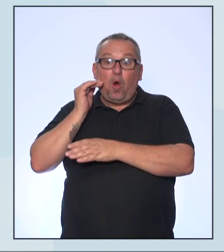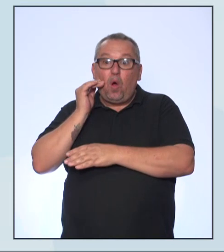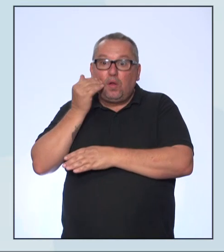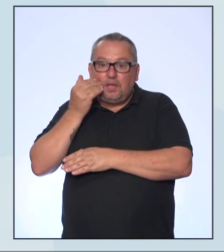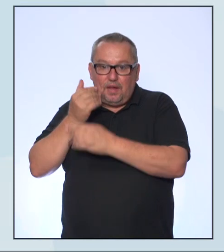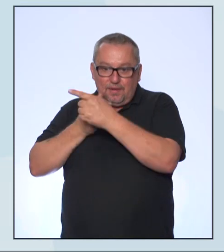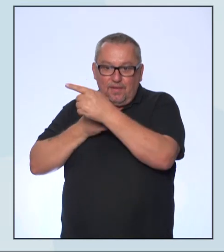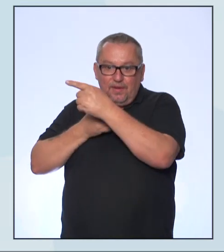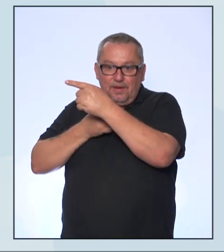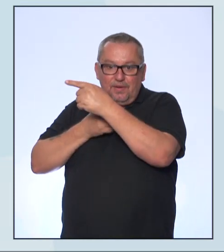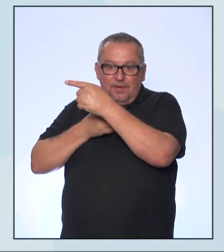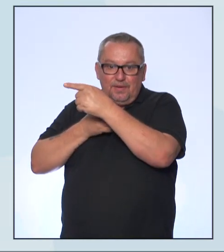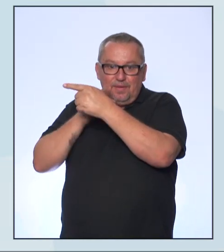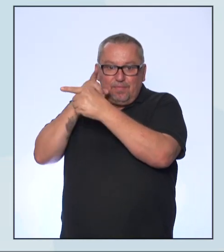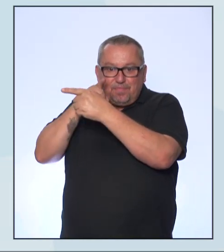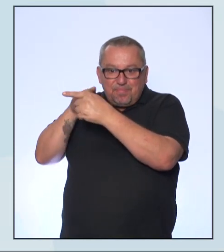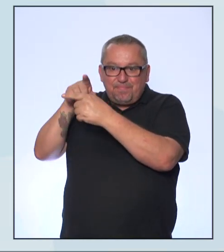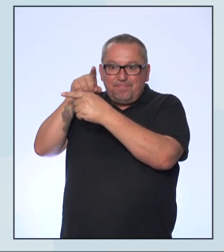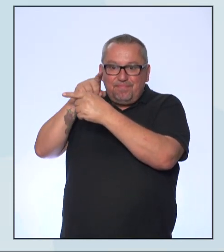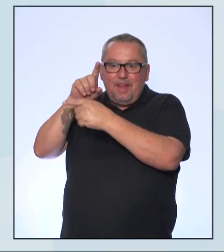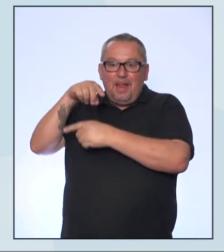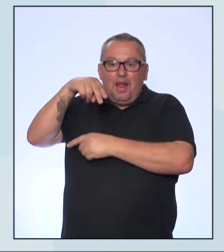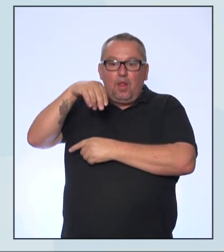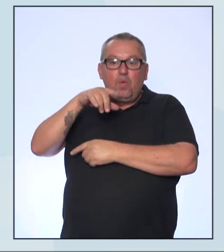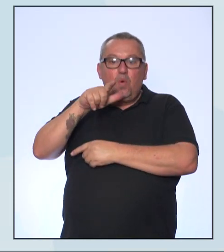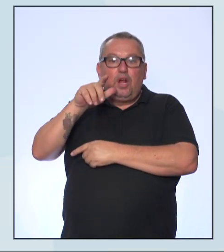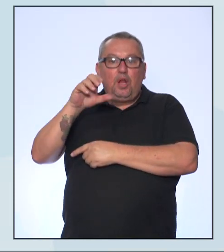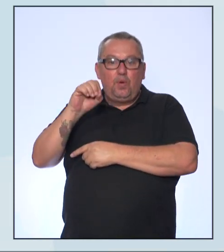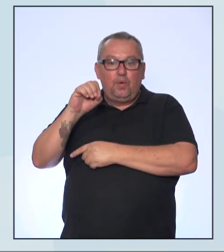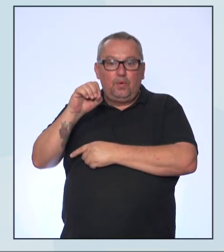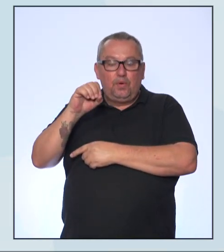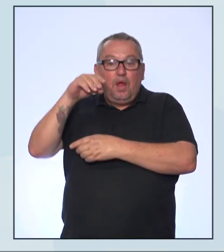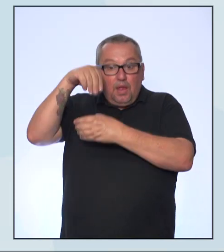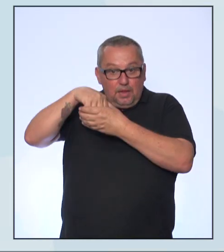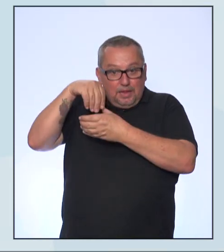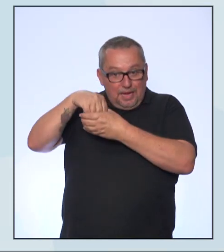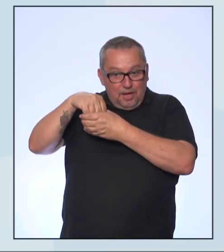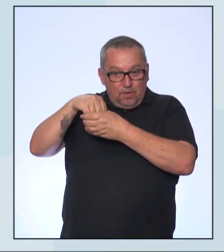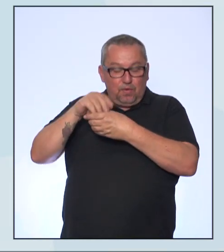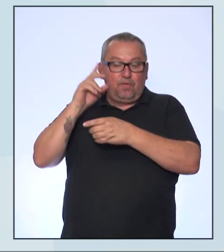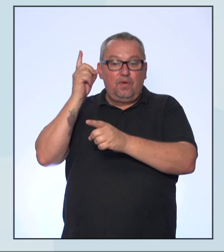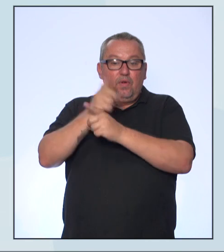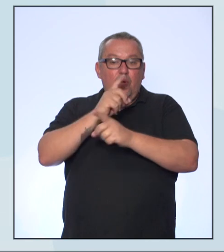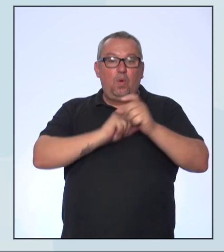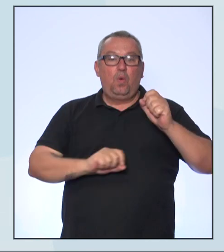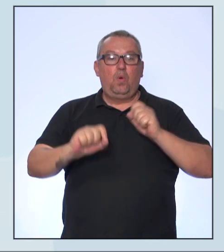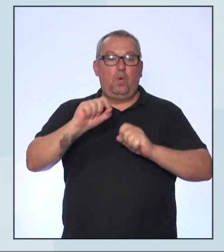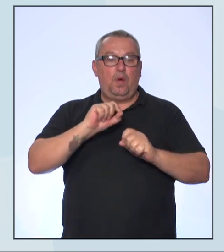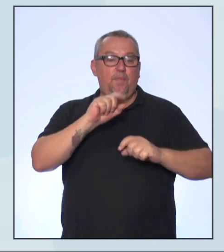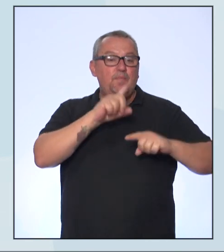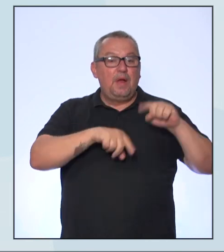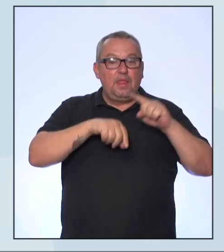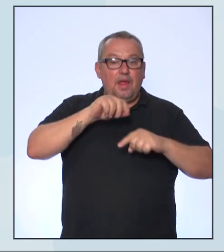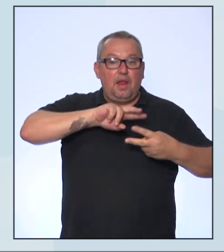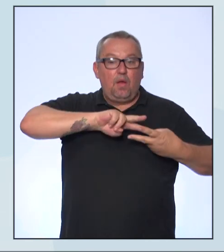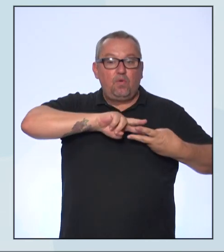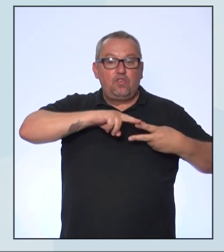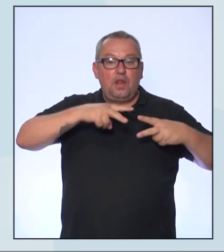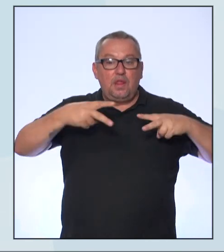rosa, redondinha, é o núcleo de uma célula. Dentro desse núcleo, a gente vai encontrar o quê? Material